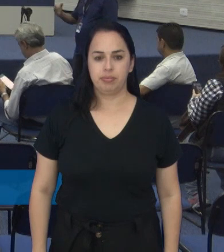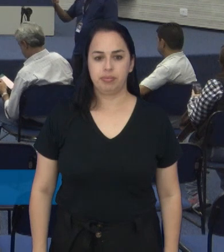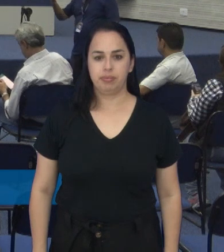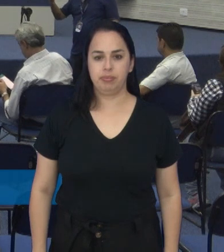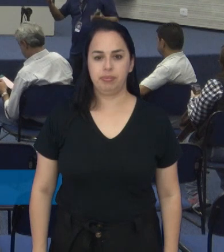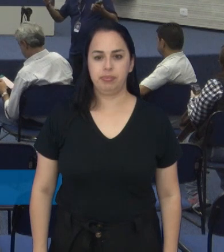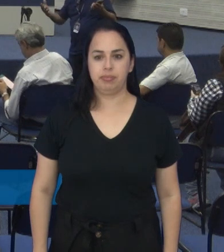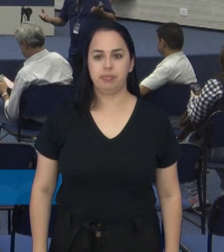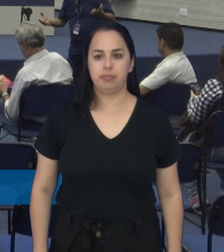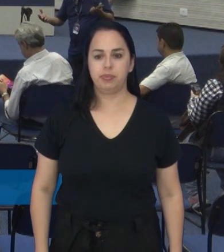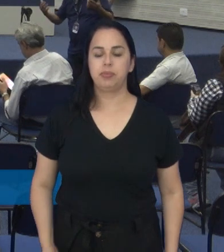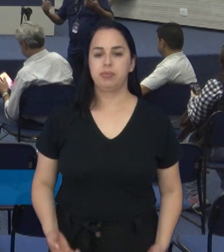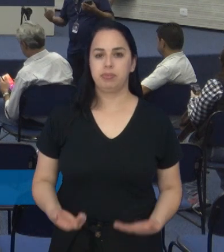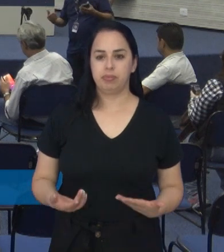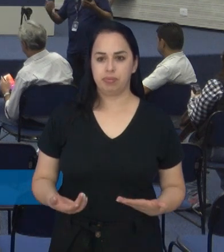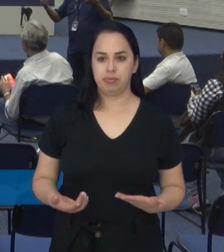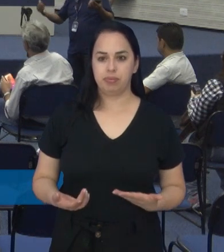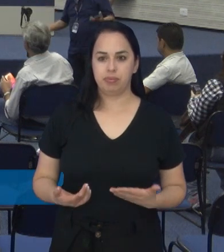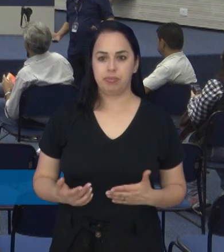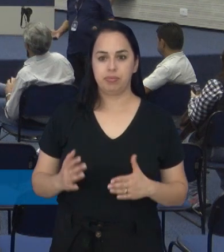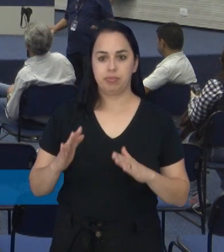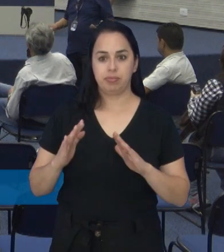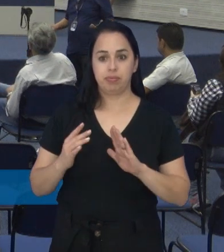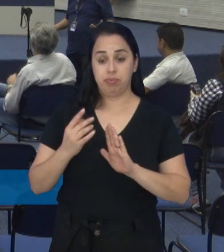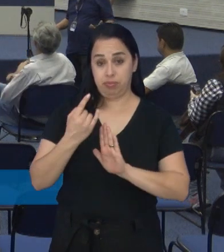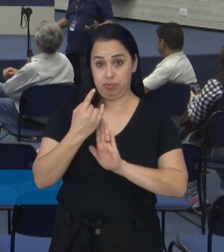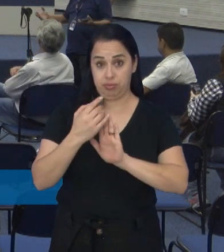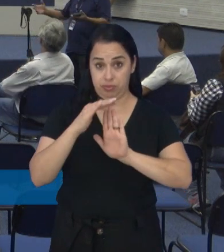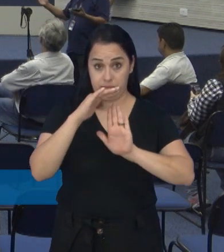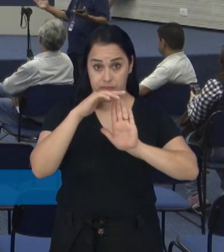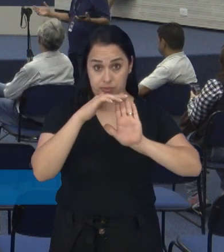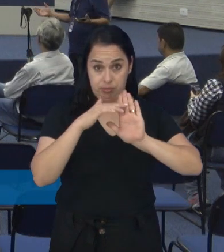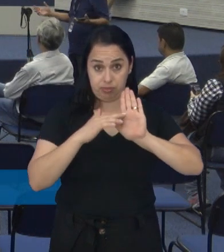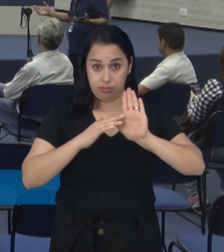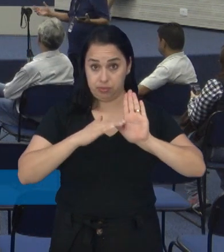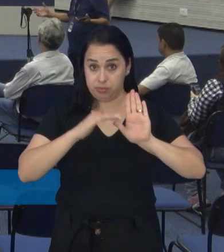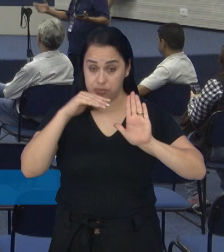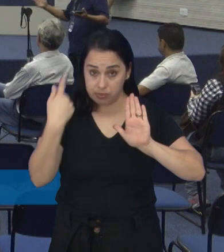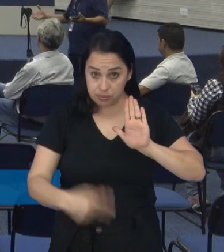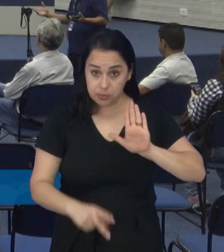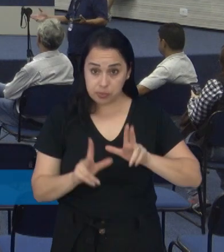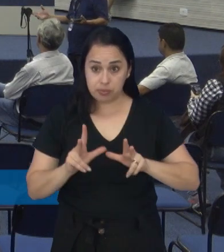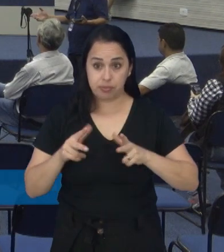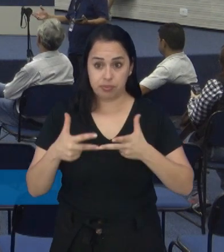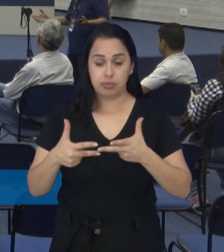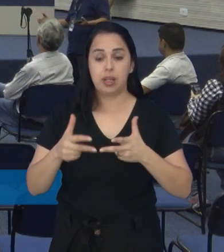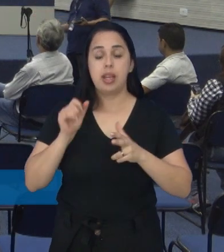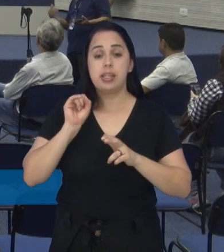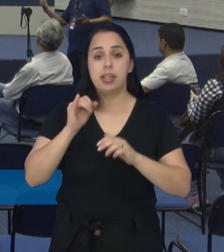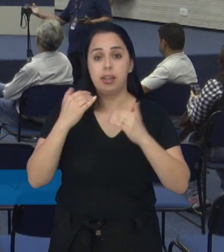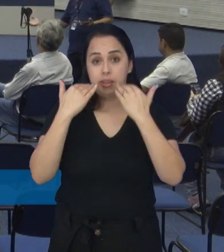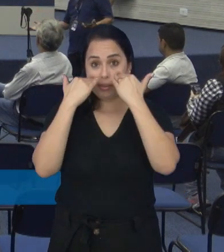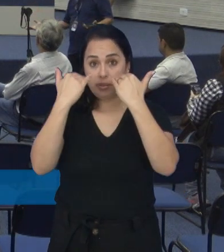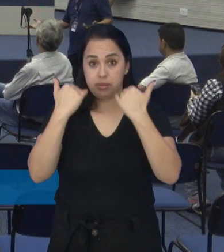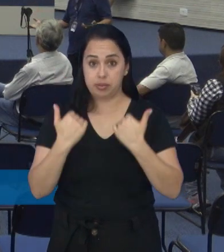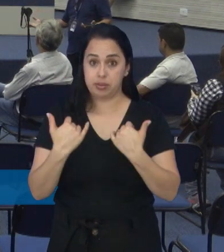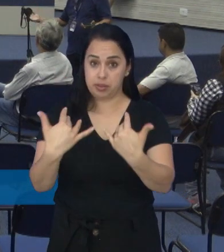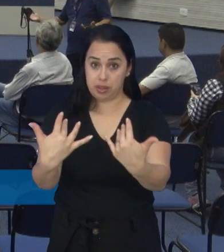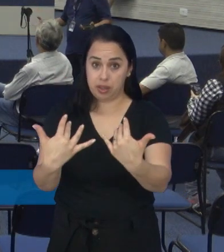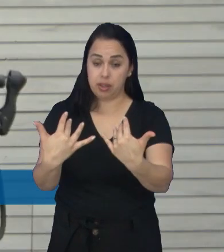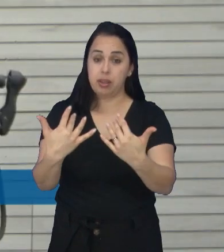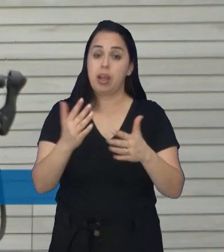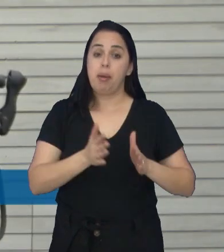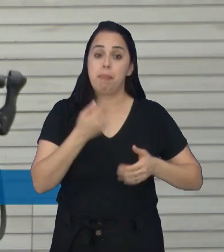é um procedimento interno da casa do regimento interno e uma vez feita audiência pública reabre os prazo